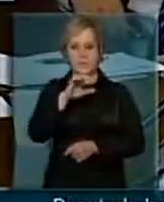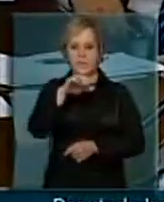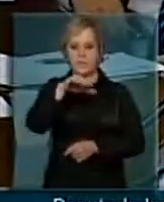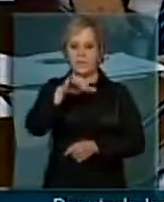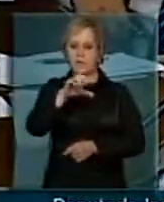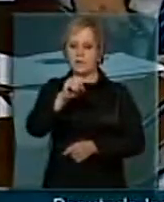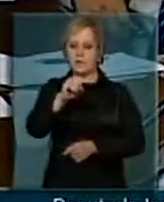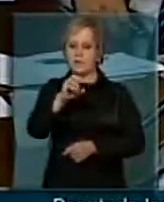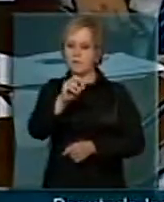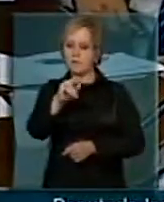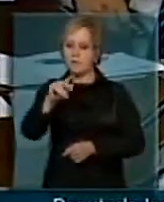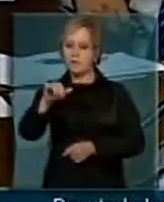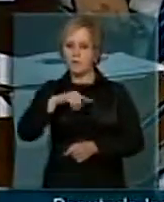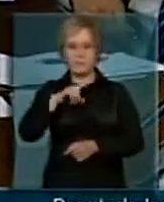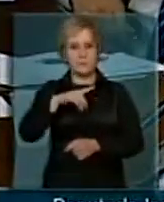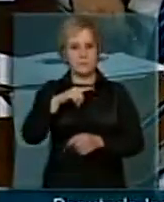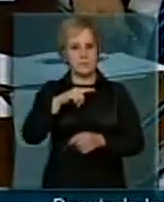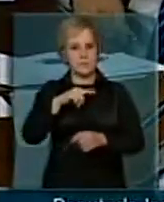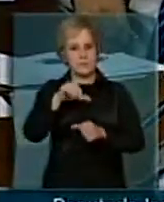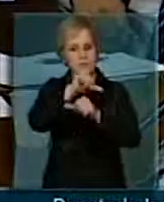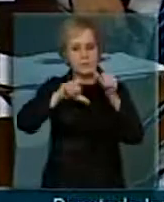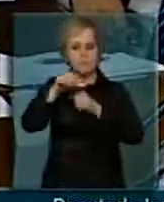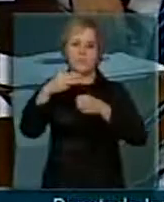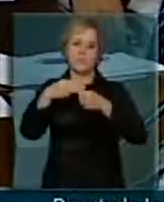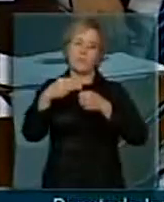aí se transformaram em município e...